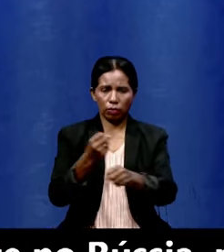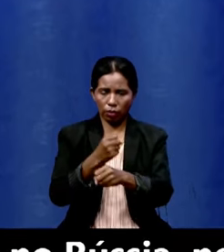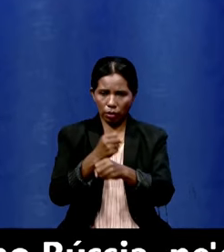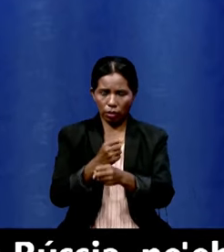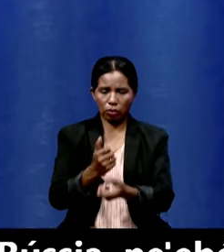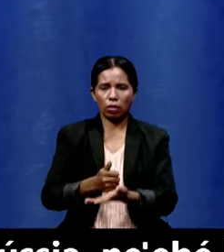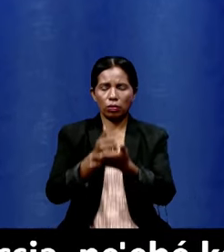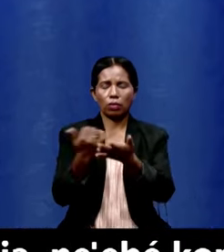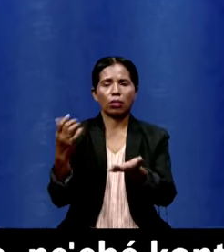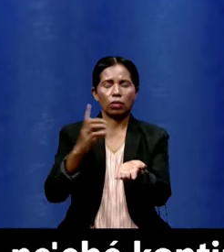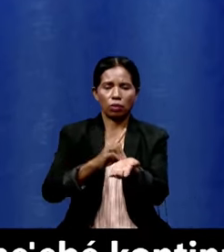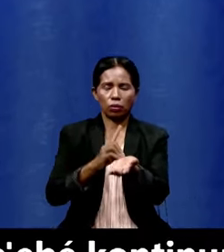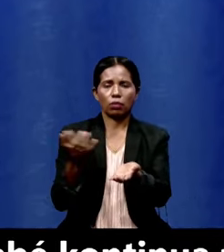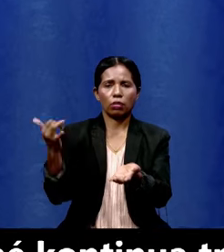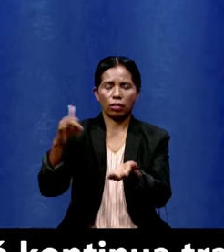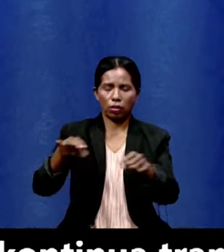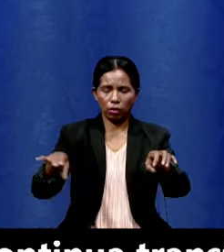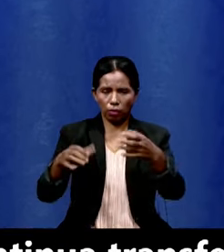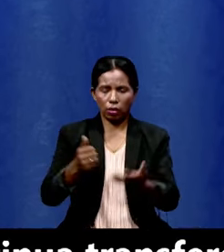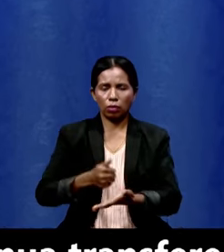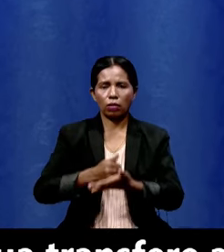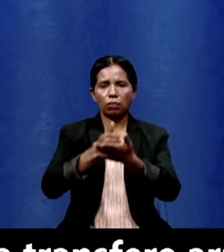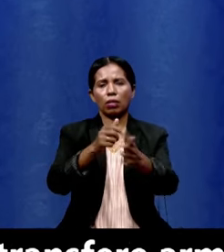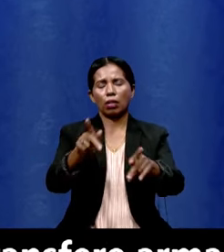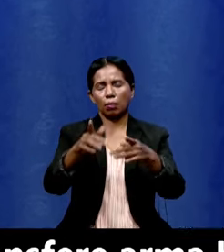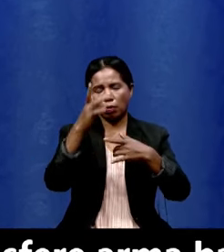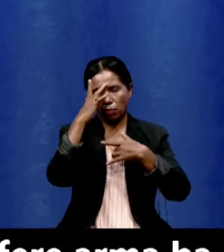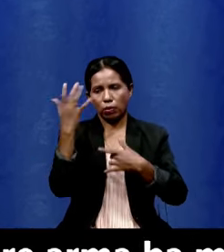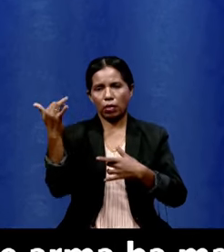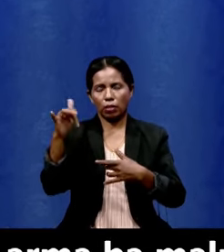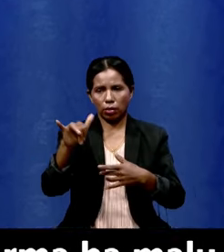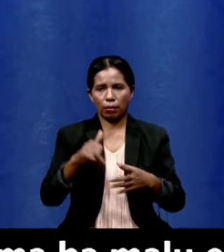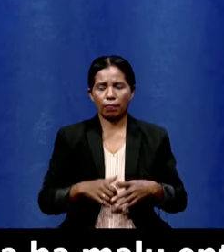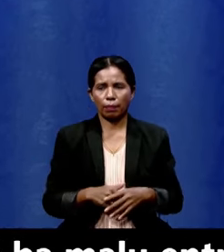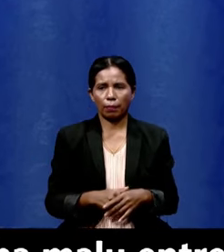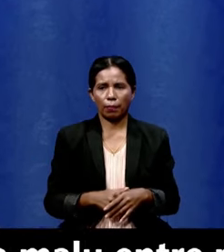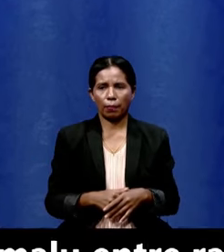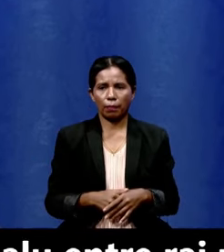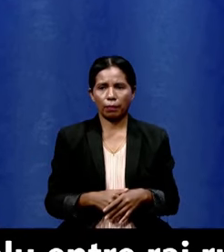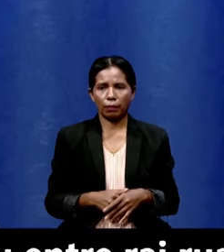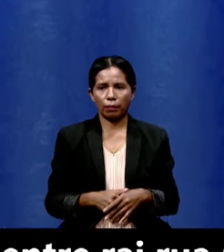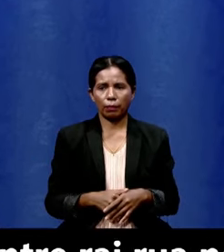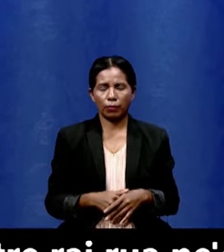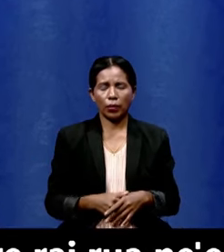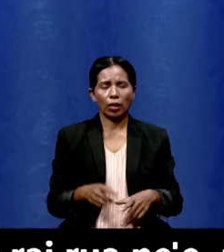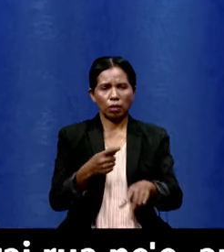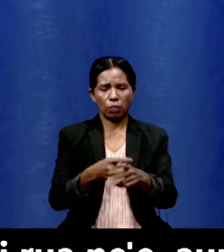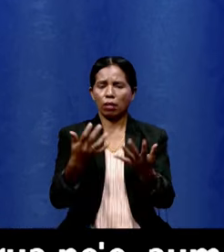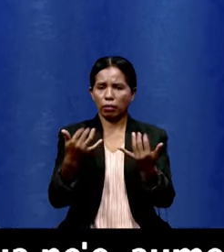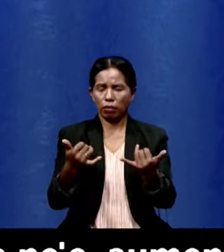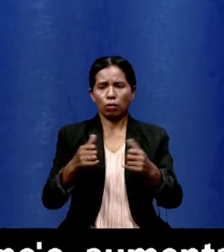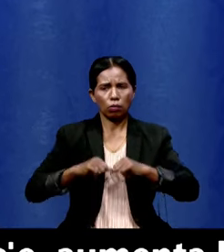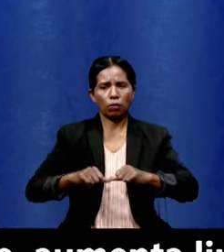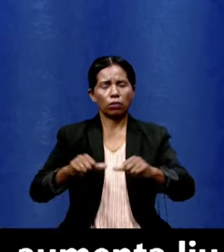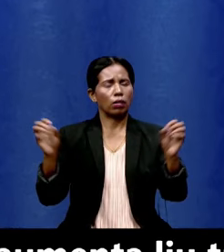ajuda sernia servicio lo abloron gori al tratamento, vai tenia cidadano sernia beke visita, facilidad de salud sernia. Situación de ne, continua